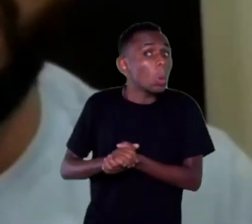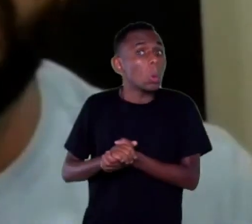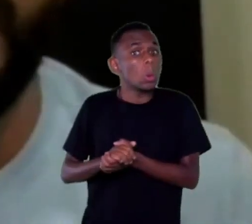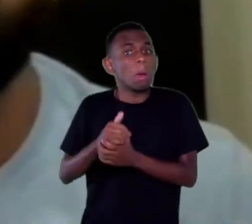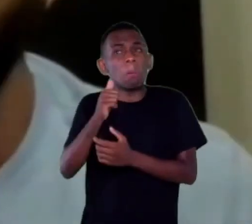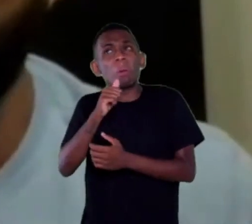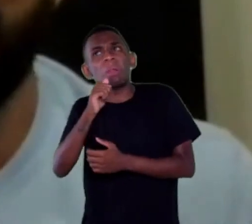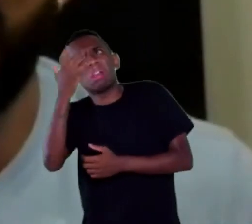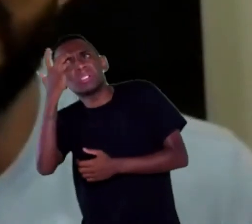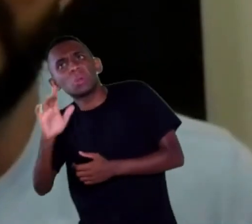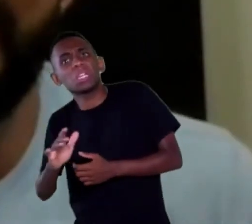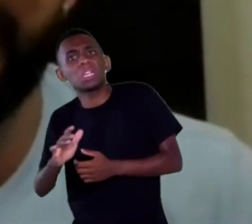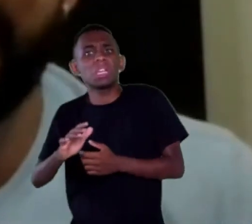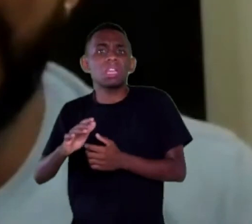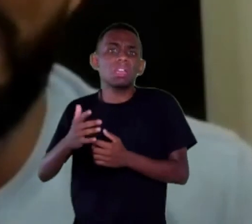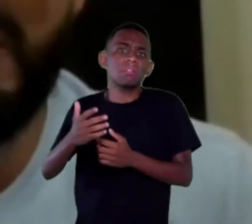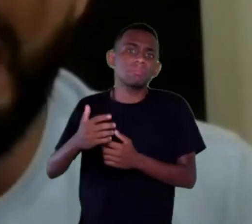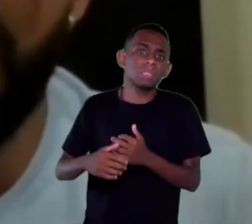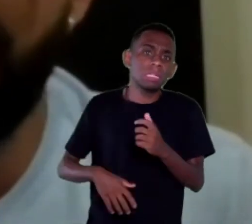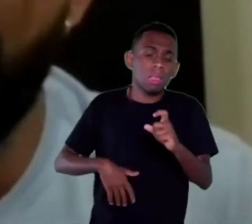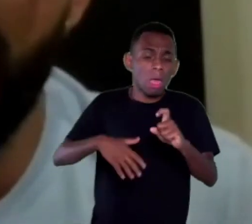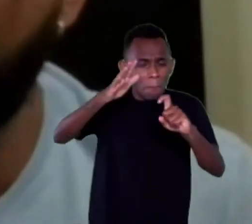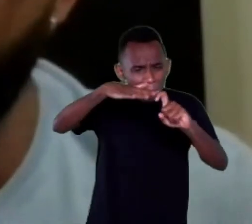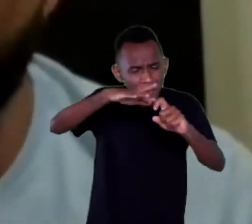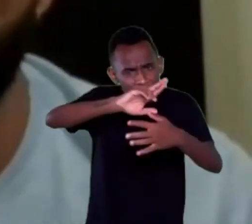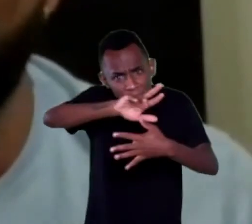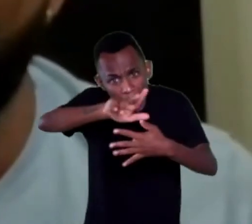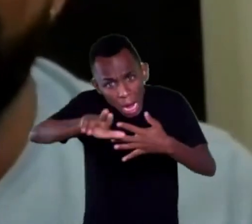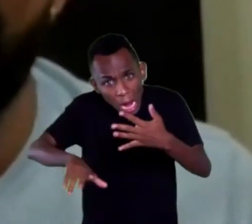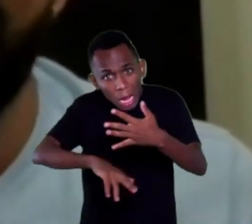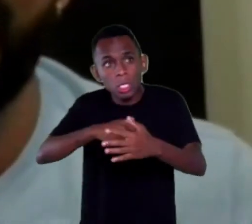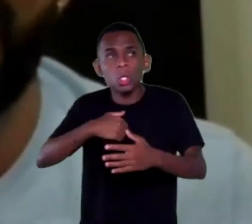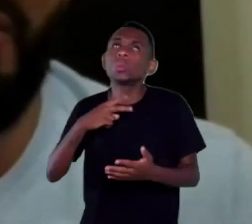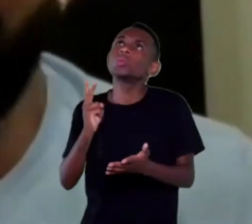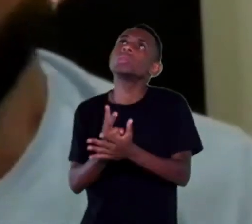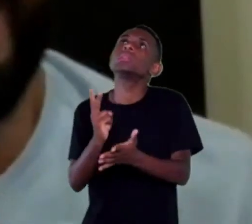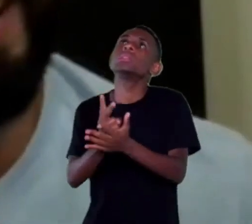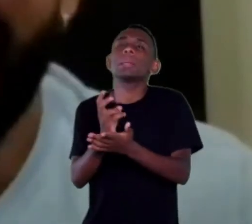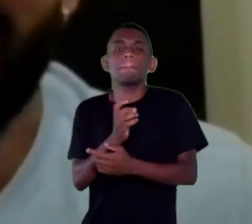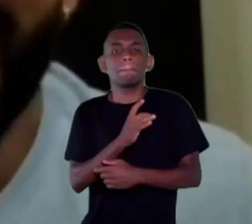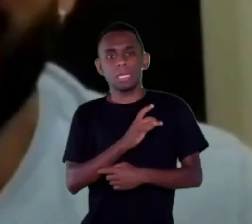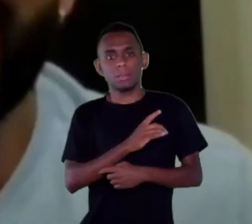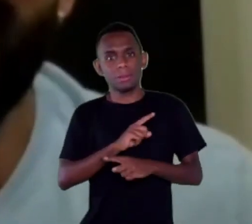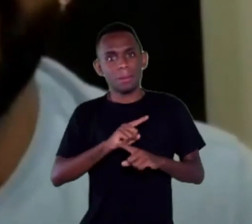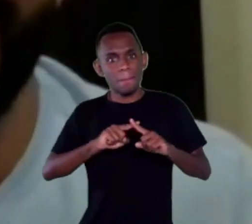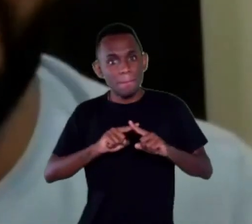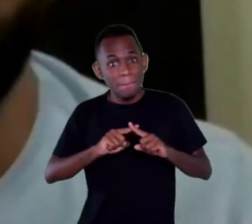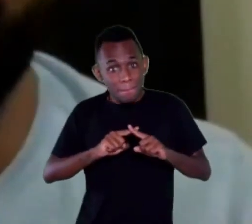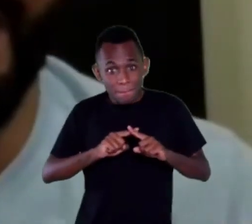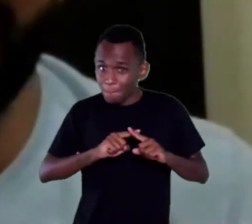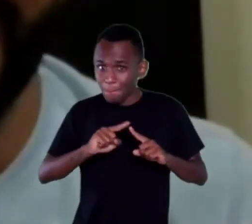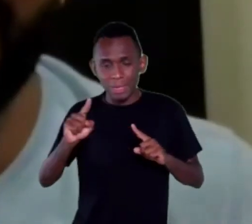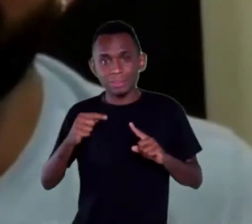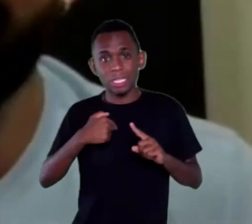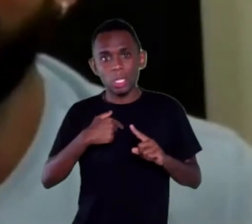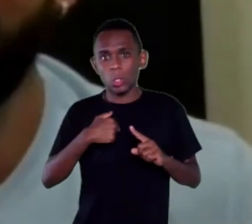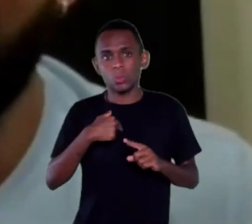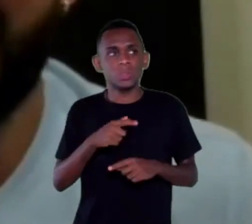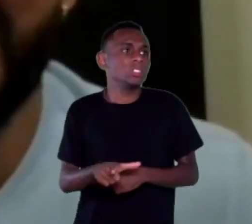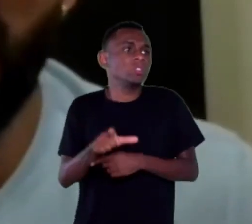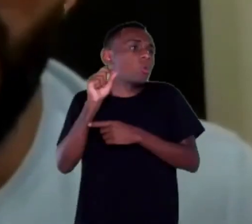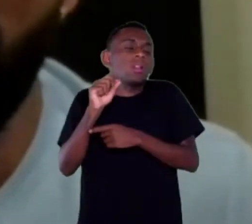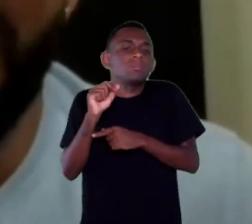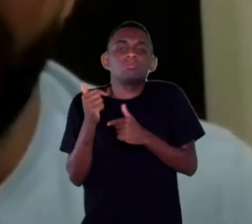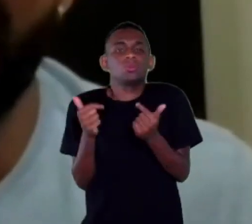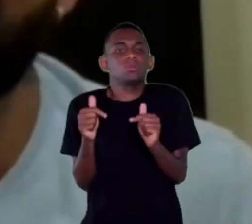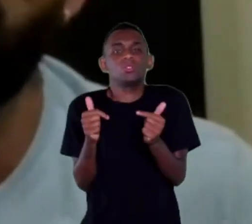quê, a mulher de branco. Então, assim, eu sempre fui medroso. Só que eu não tinha opção. Eu